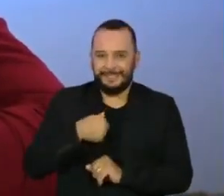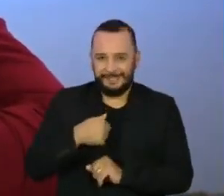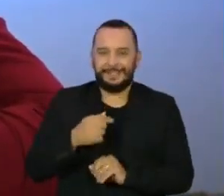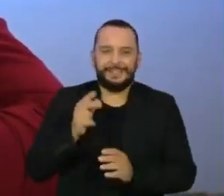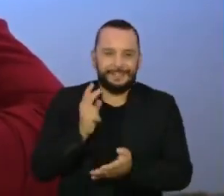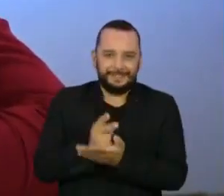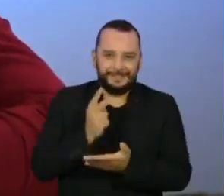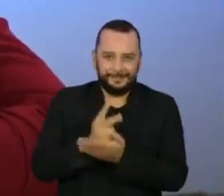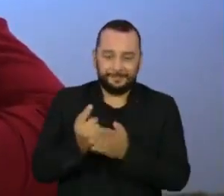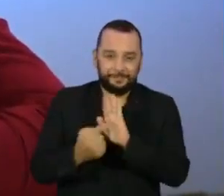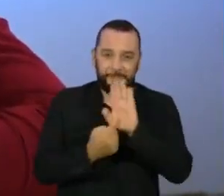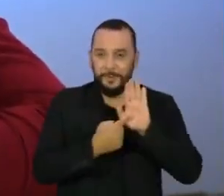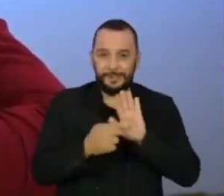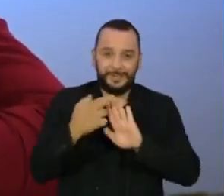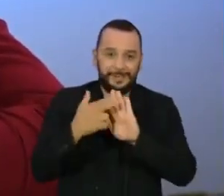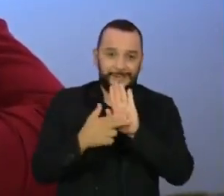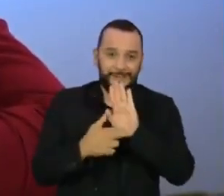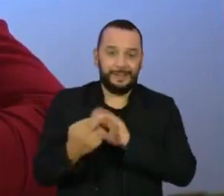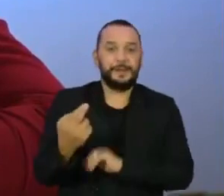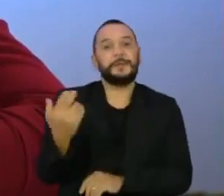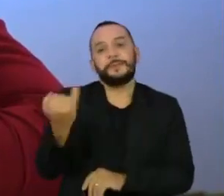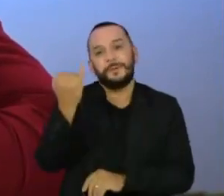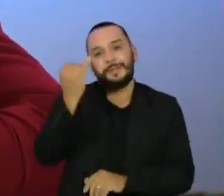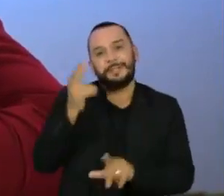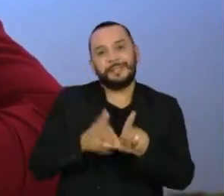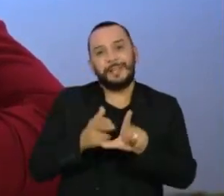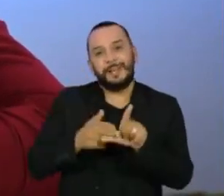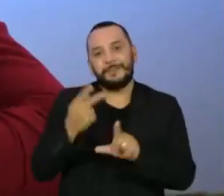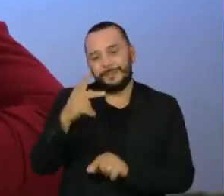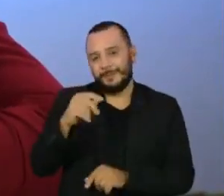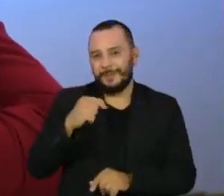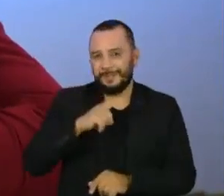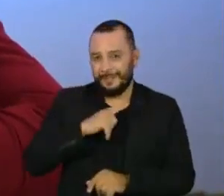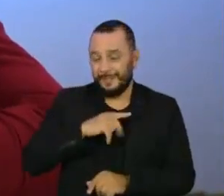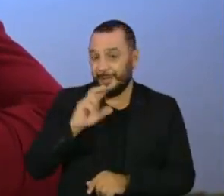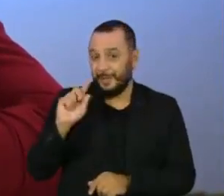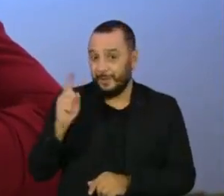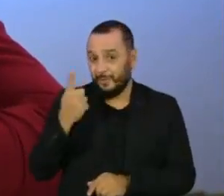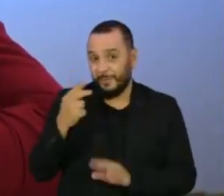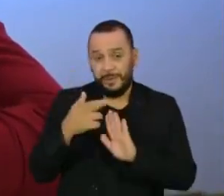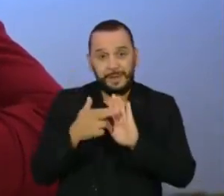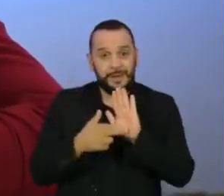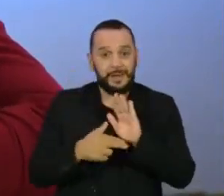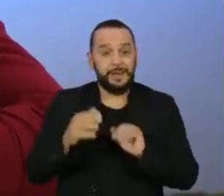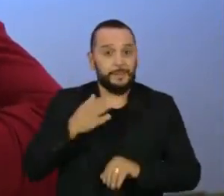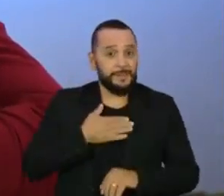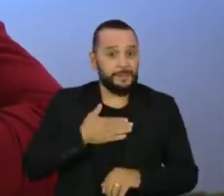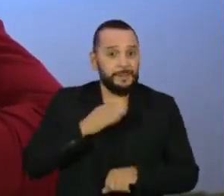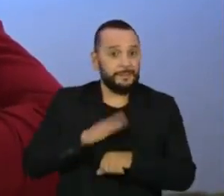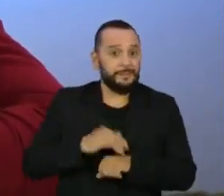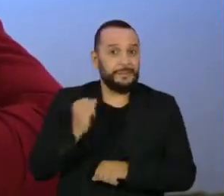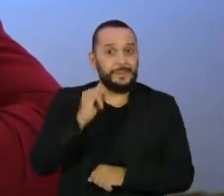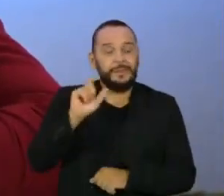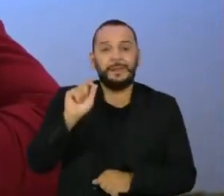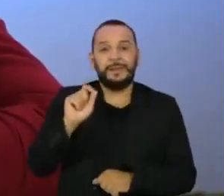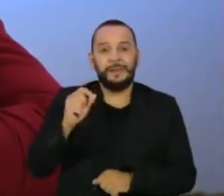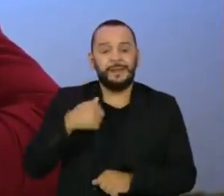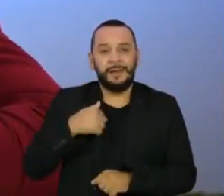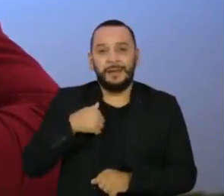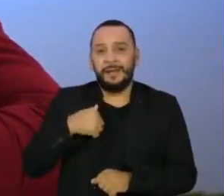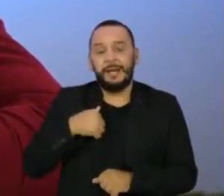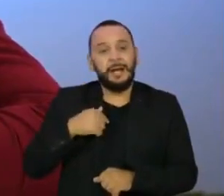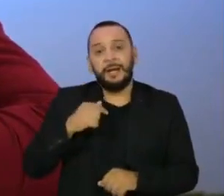regras muito importantes nas suas lives e uma delas, que para mim talvez seja a mais importante, é que não é permitido